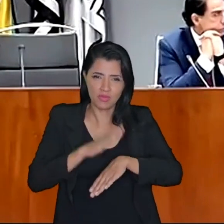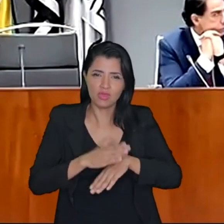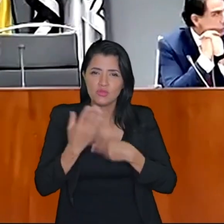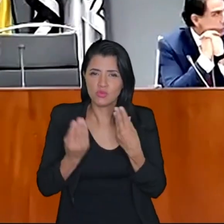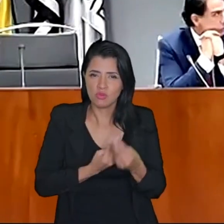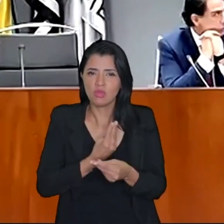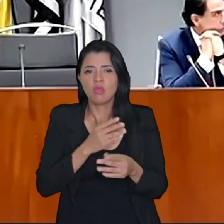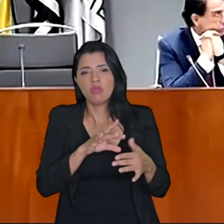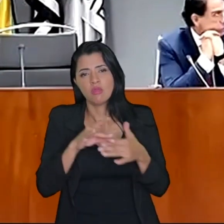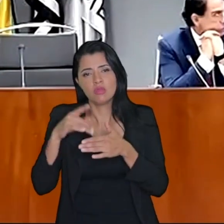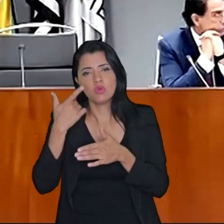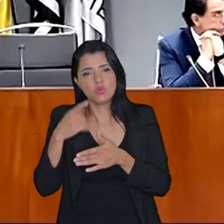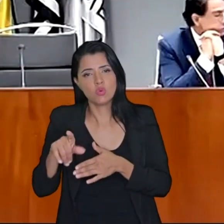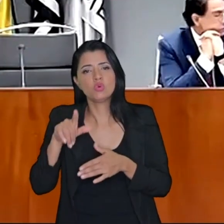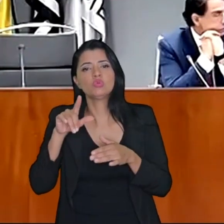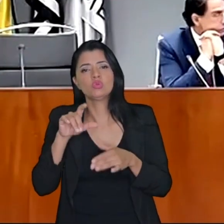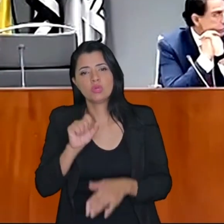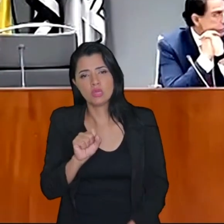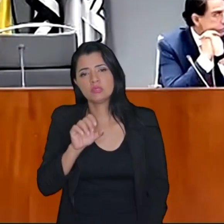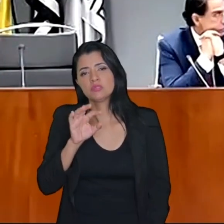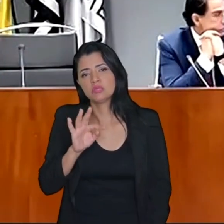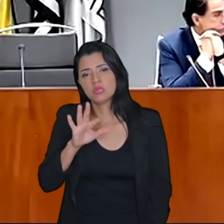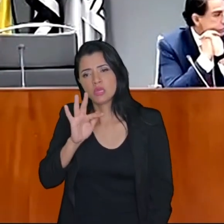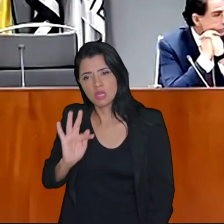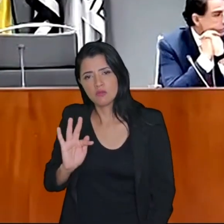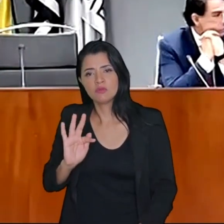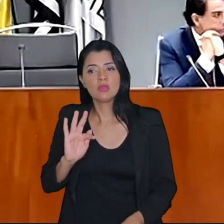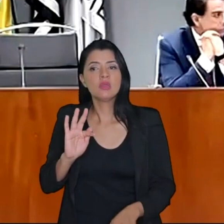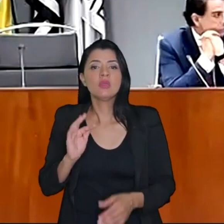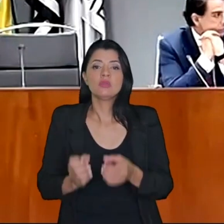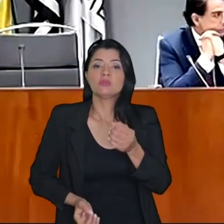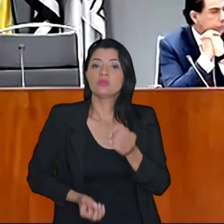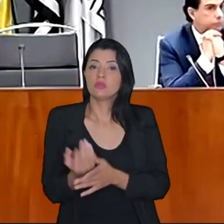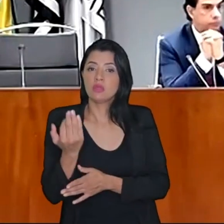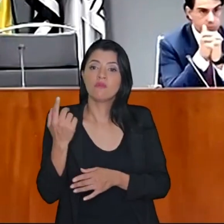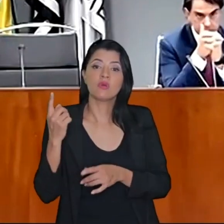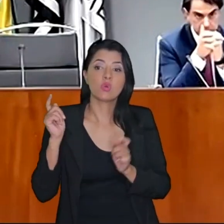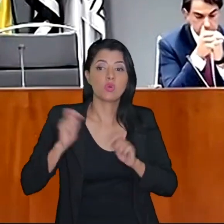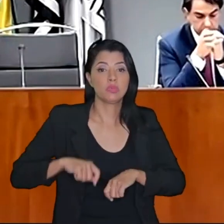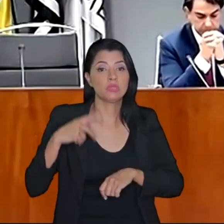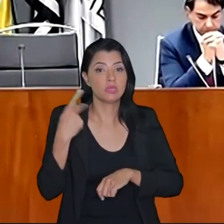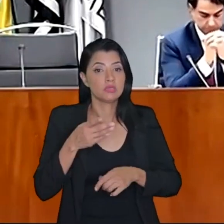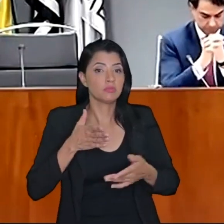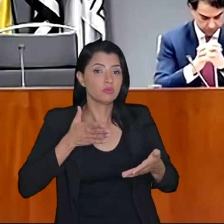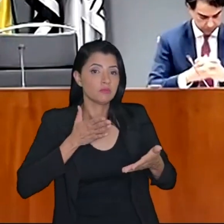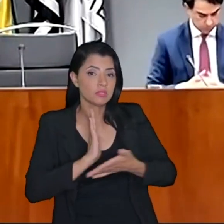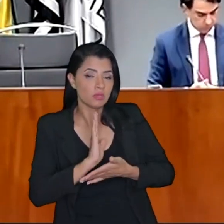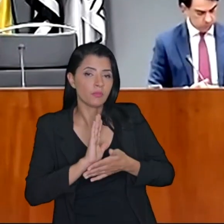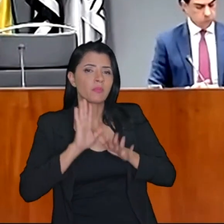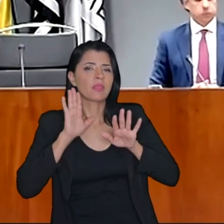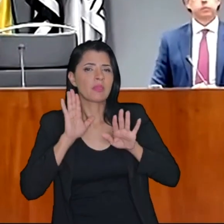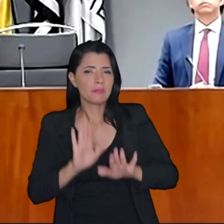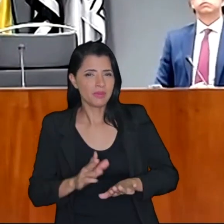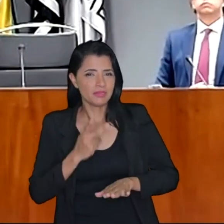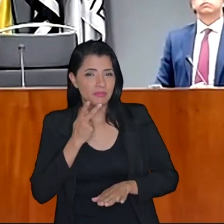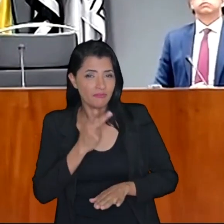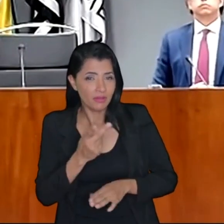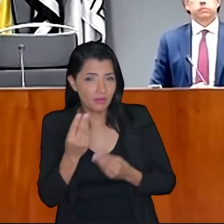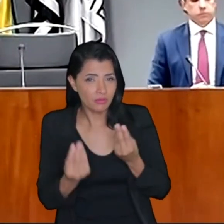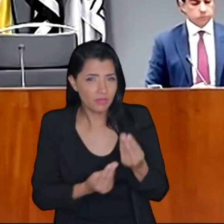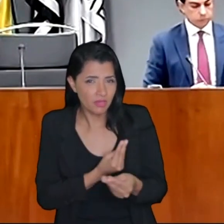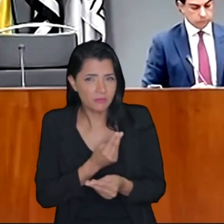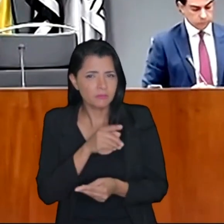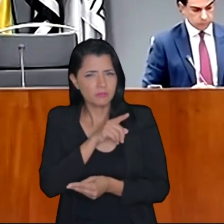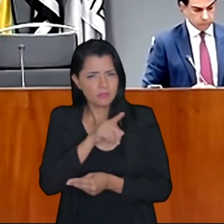para um tribunal superior pela prerrogativa de foro, o que gerava inclusive uma questão pela competência da homologação. Mas isso para dizer,